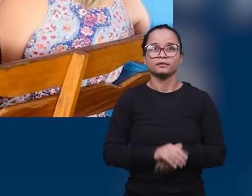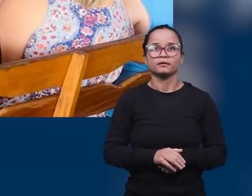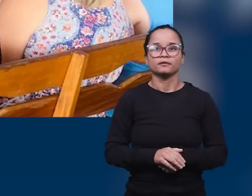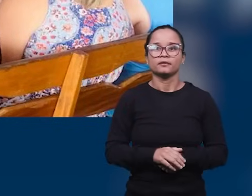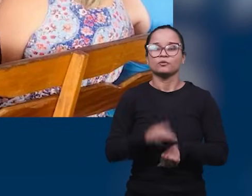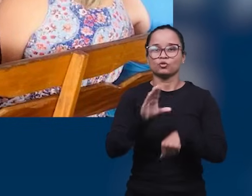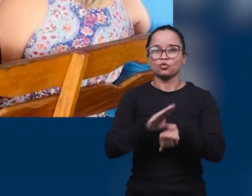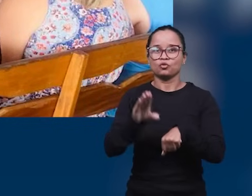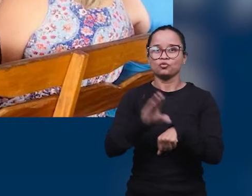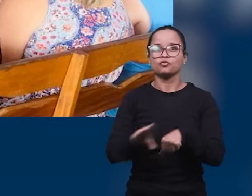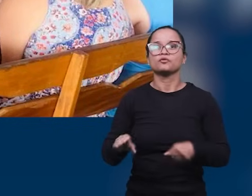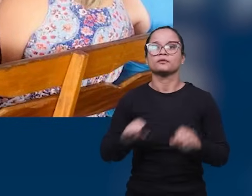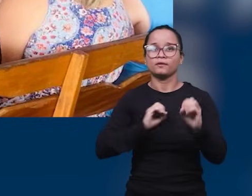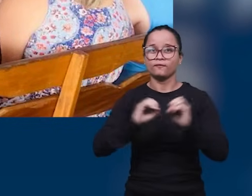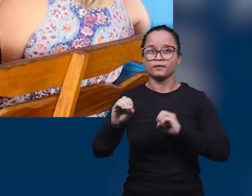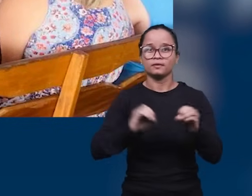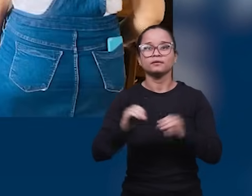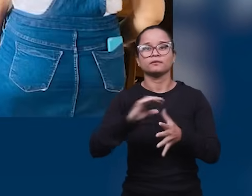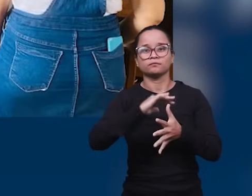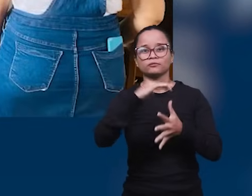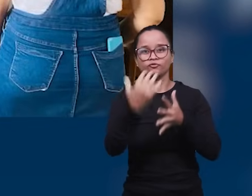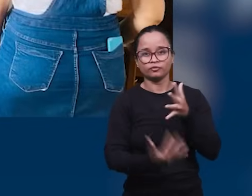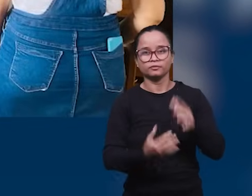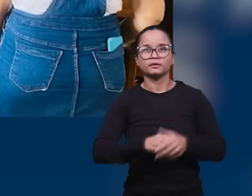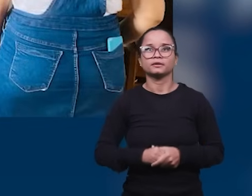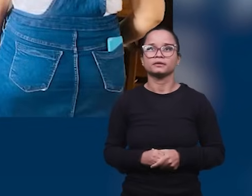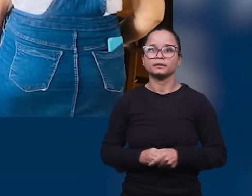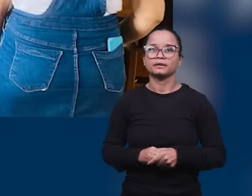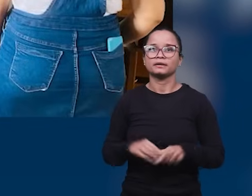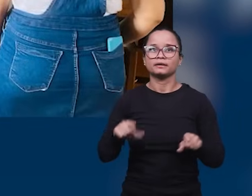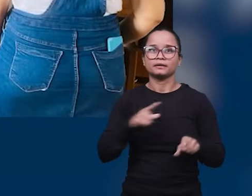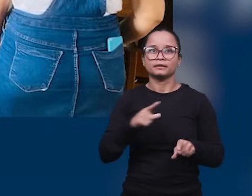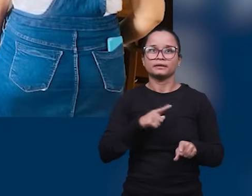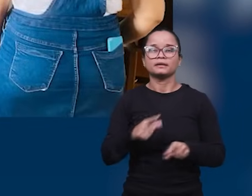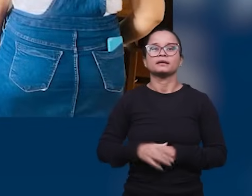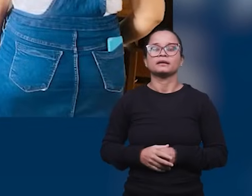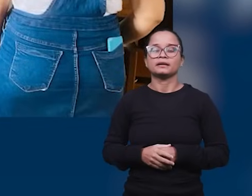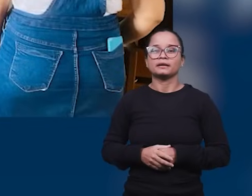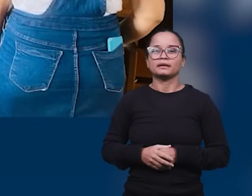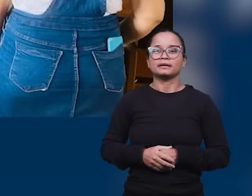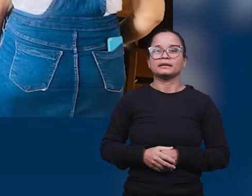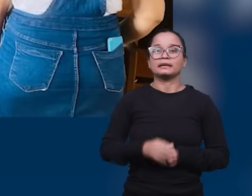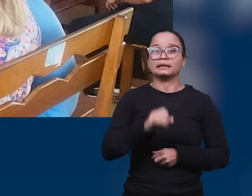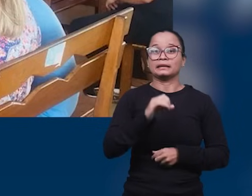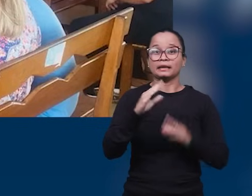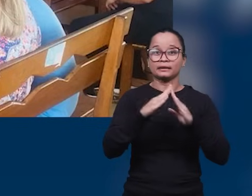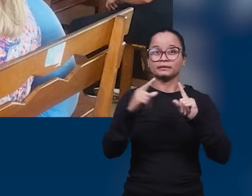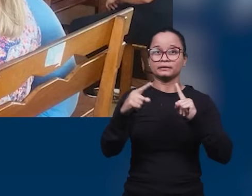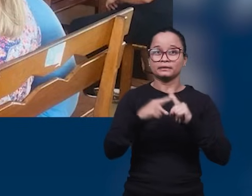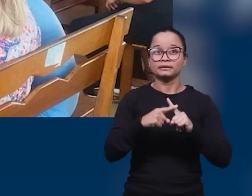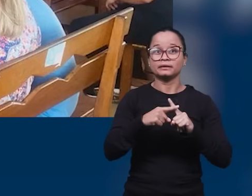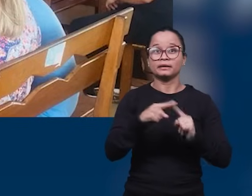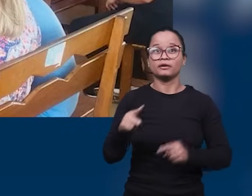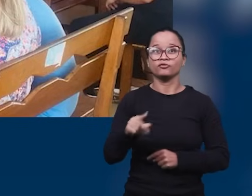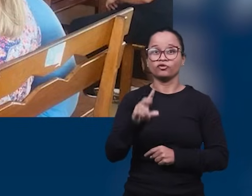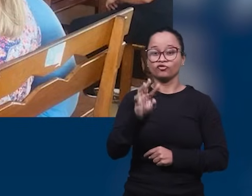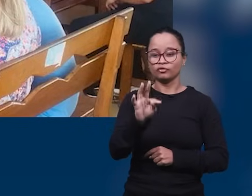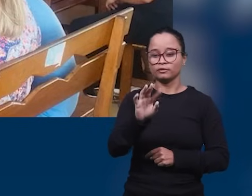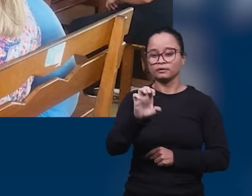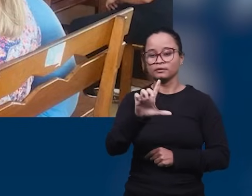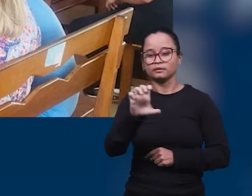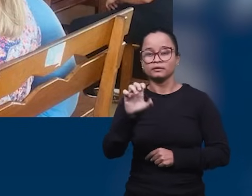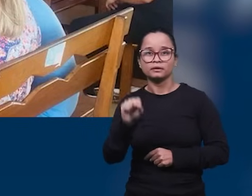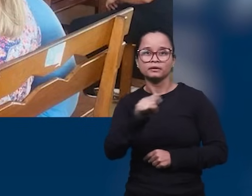falamos do curso de Libras, que tem acontecido na ICM de Velado, Esteles, onde os irmãos